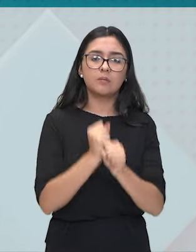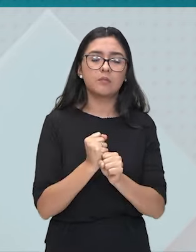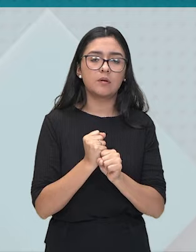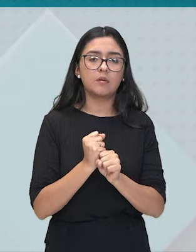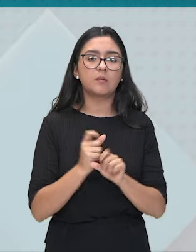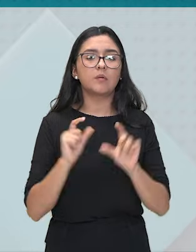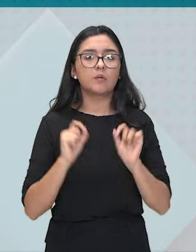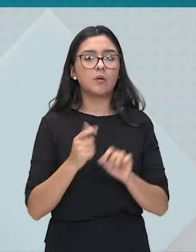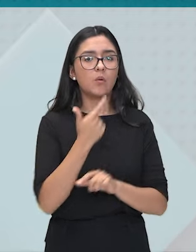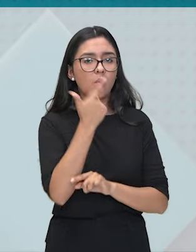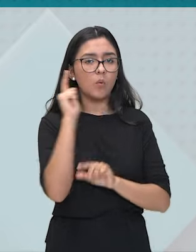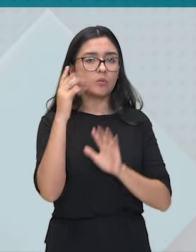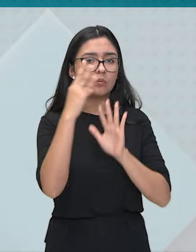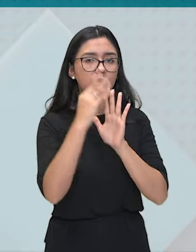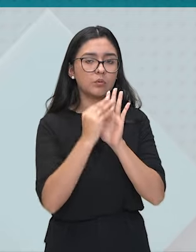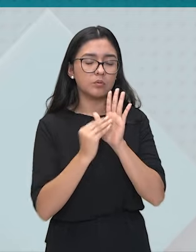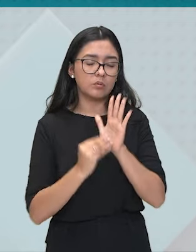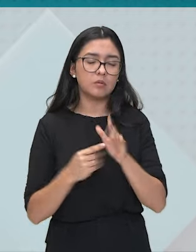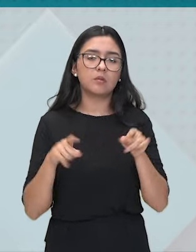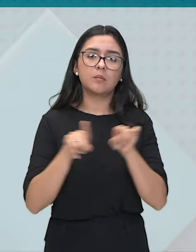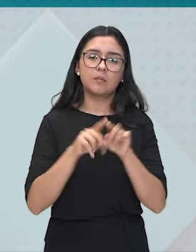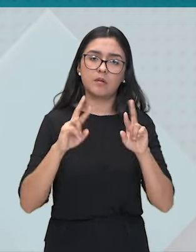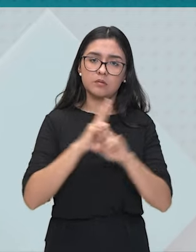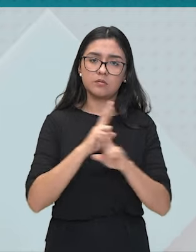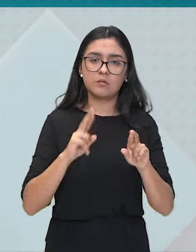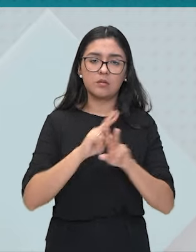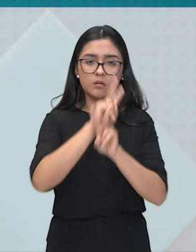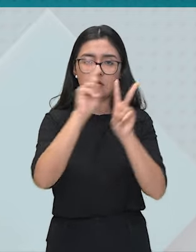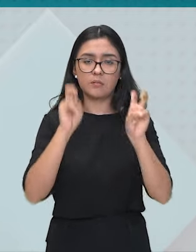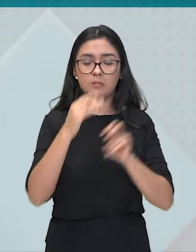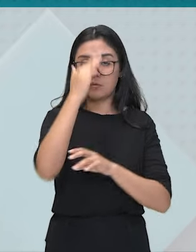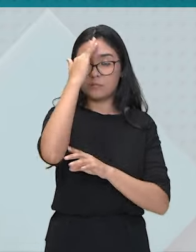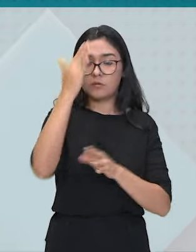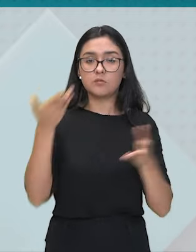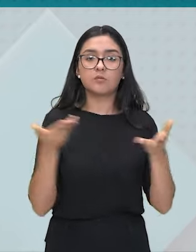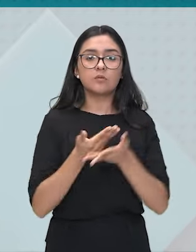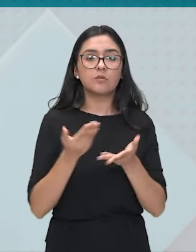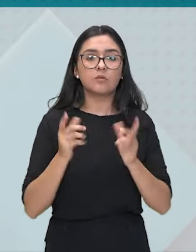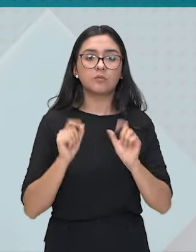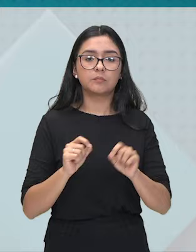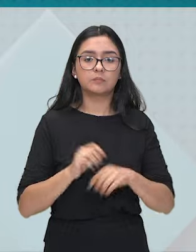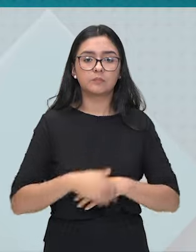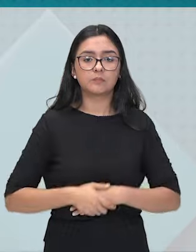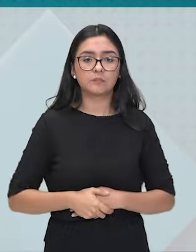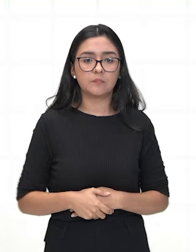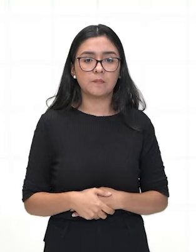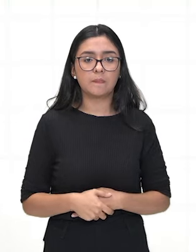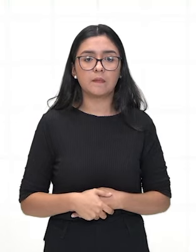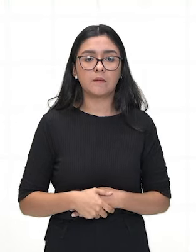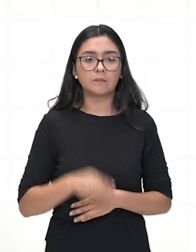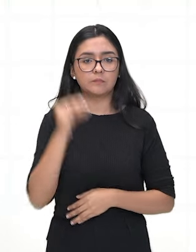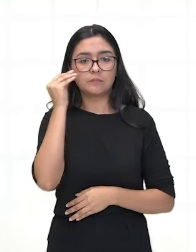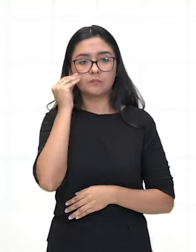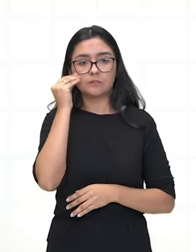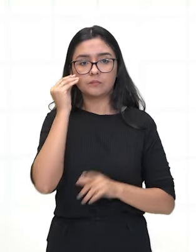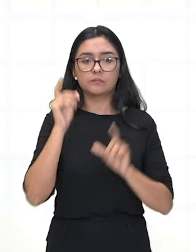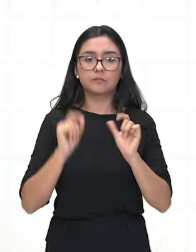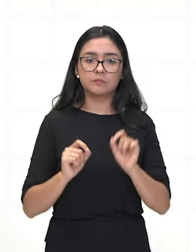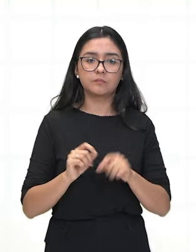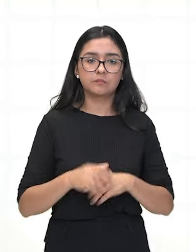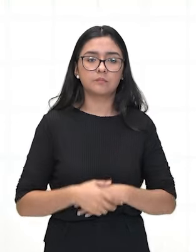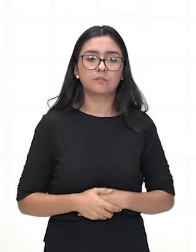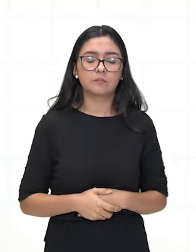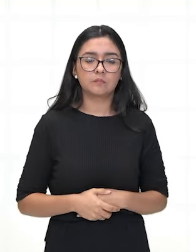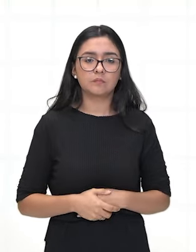de um outro conteúdo também relacionado esse assunto que é as time expressions acompanhe